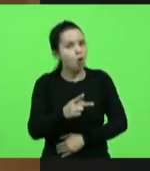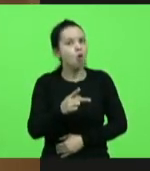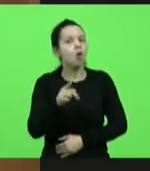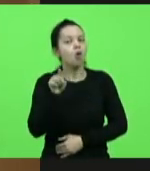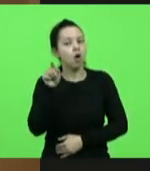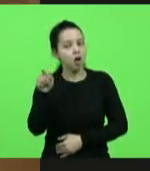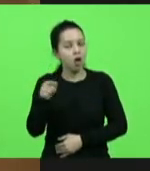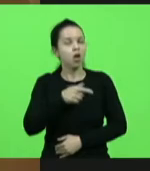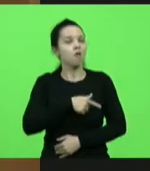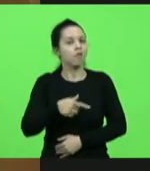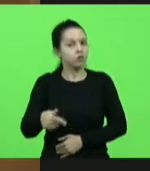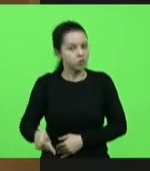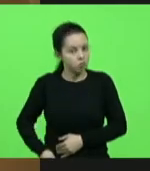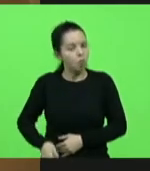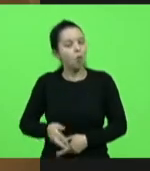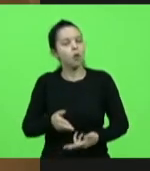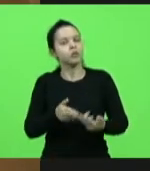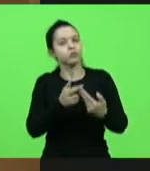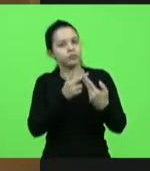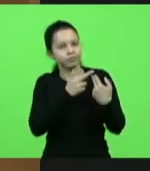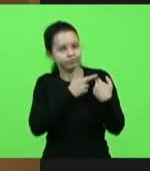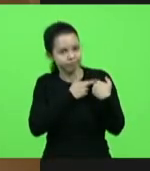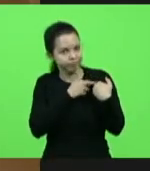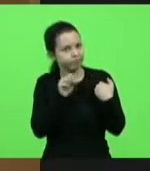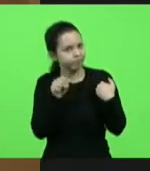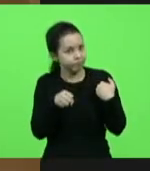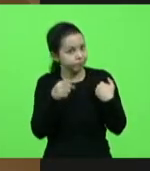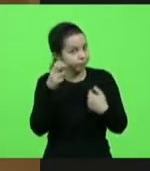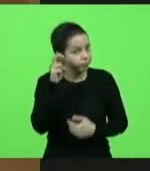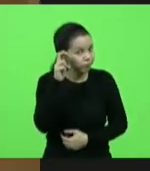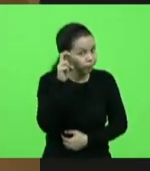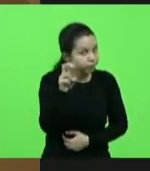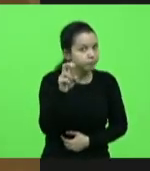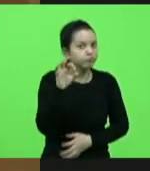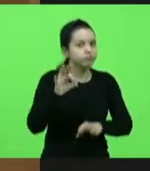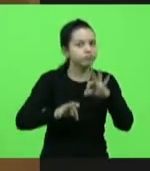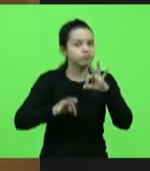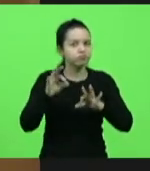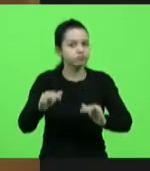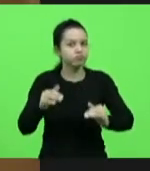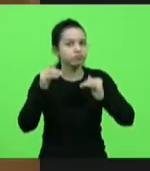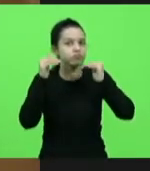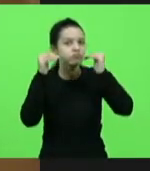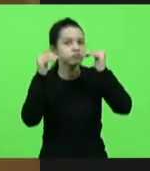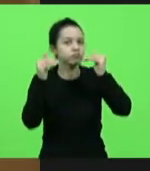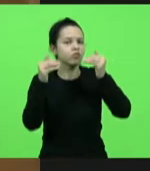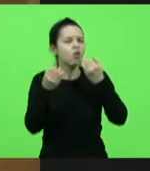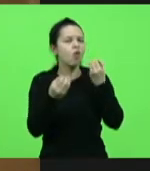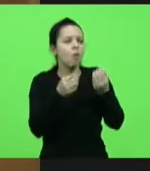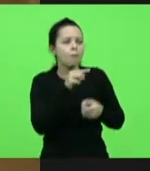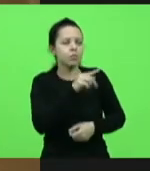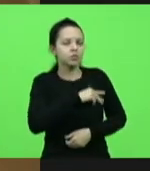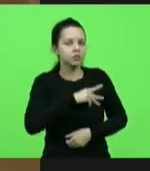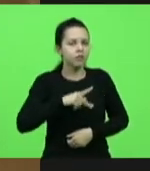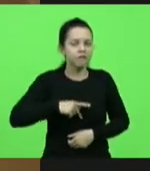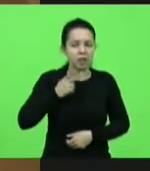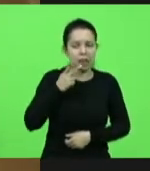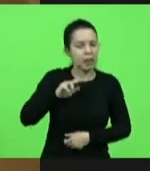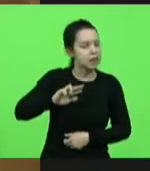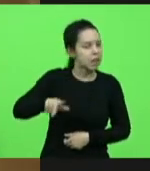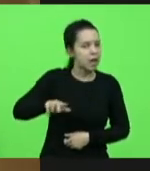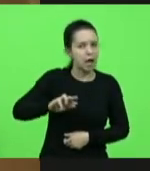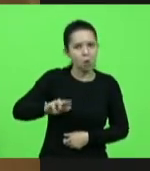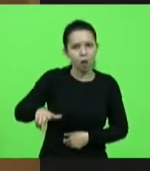responsável pelo prejuízo. 5 desembargadores. Como o Ministério Público vai dizer que não é? E por que